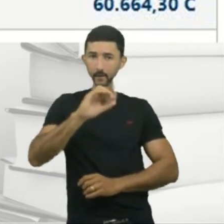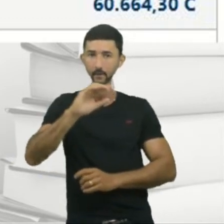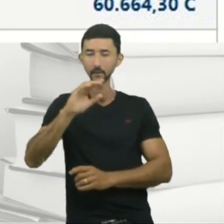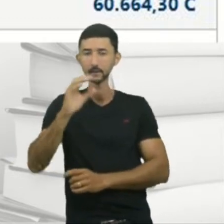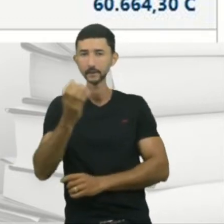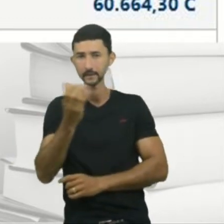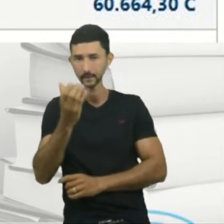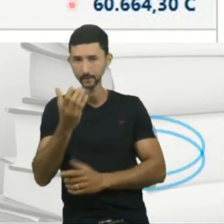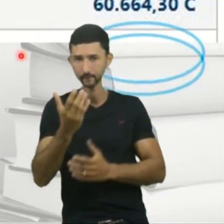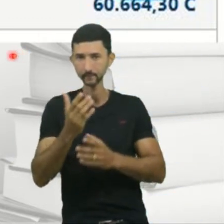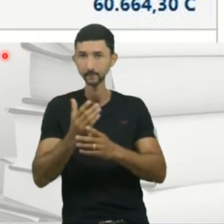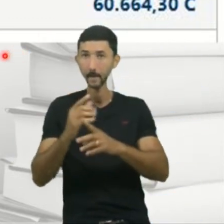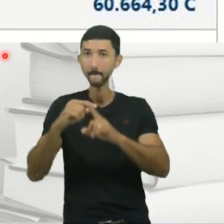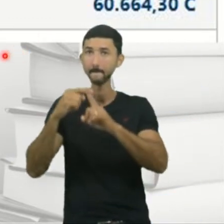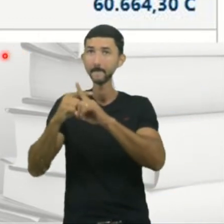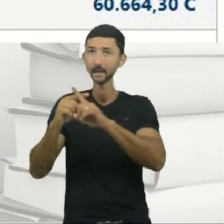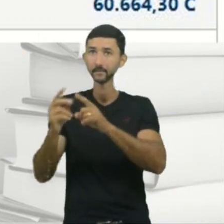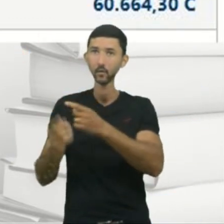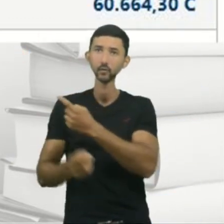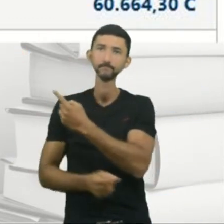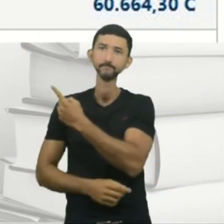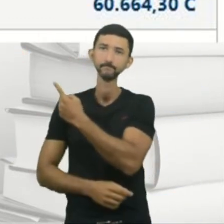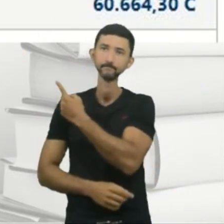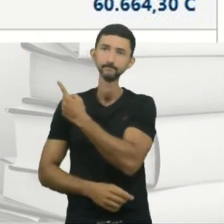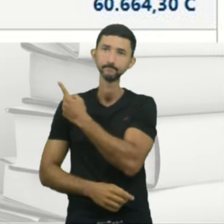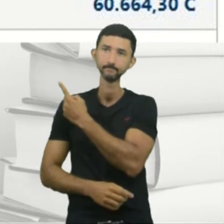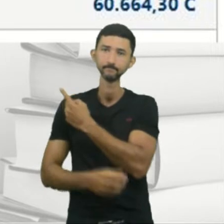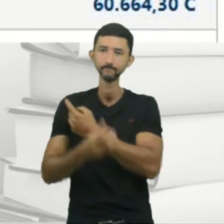centavos mais esse valor, ficando, olha,